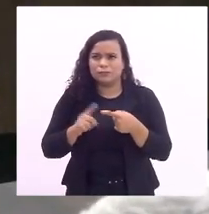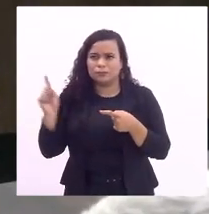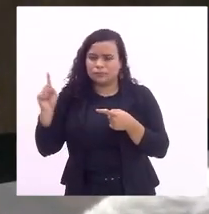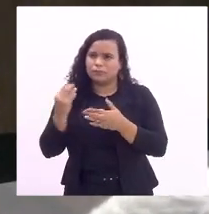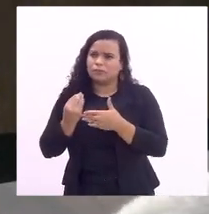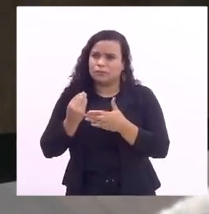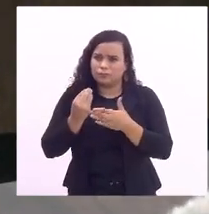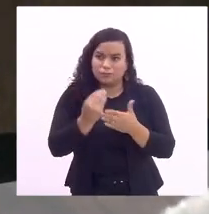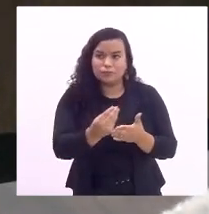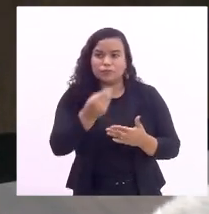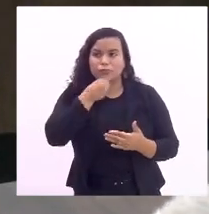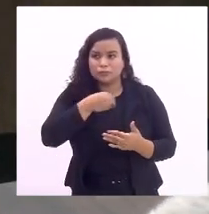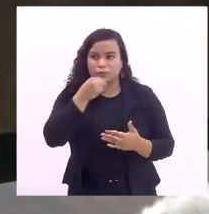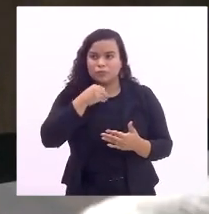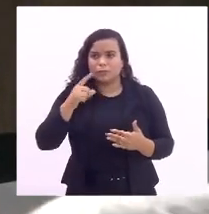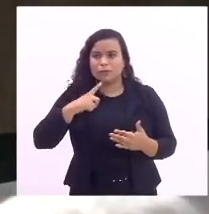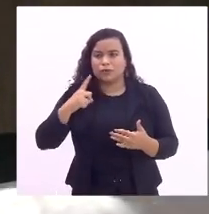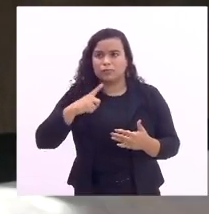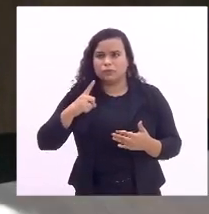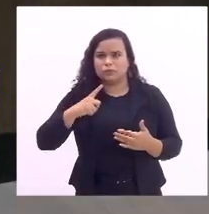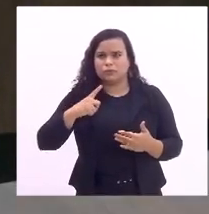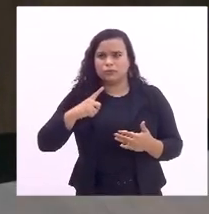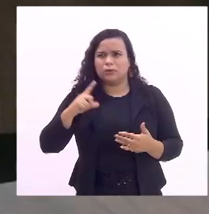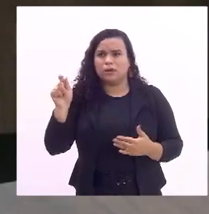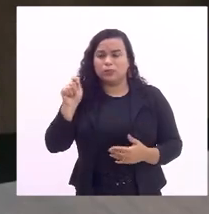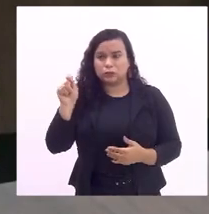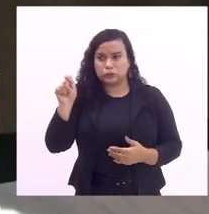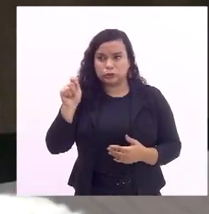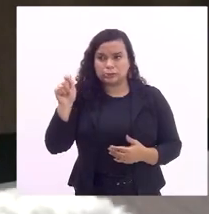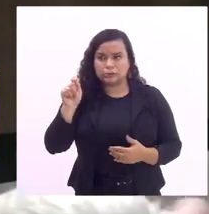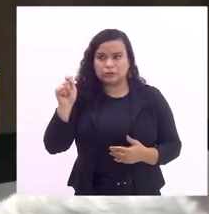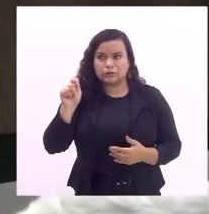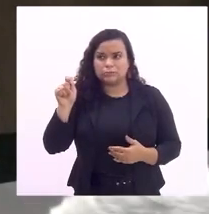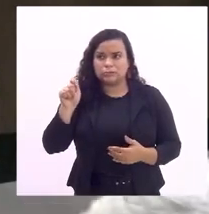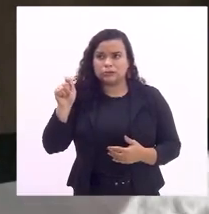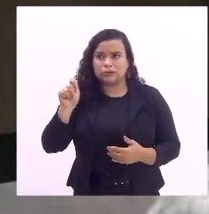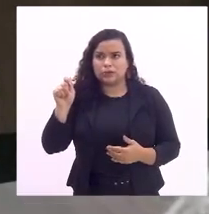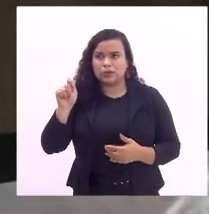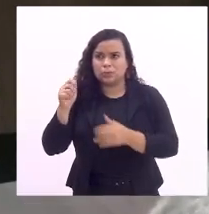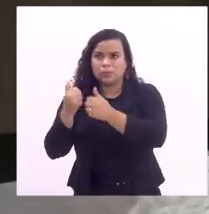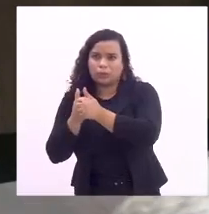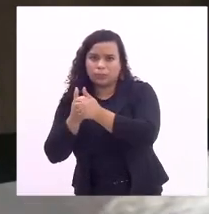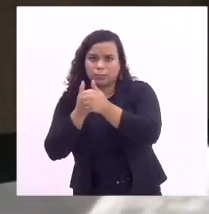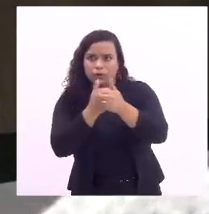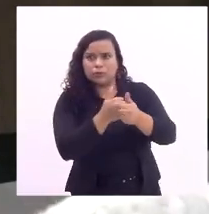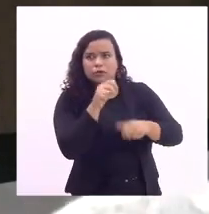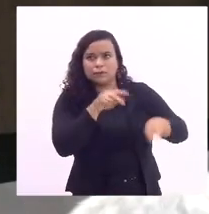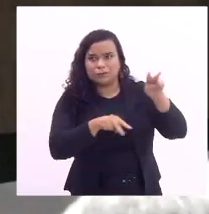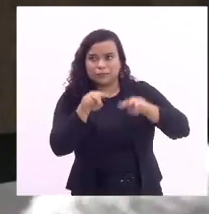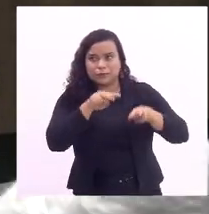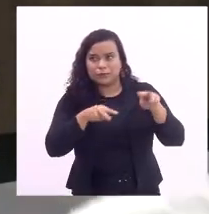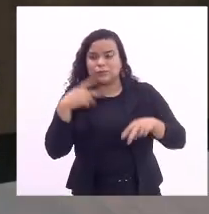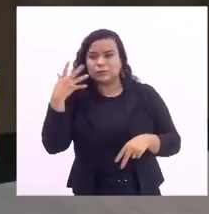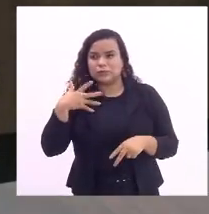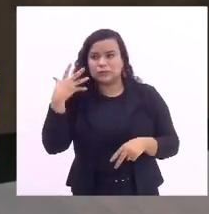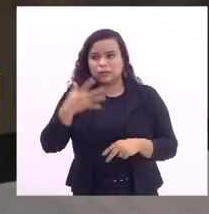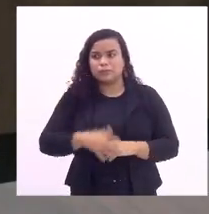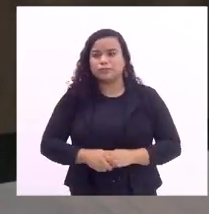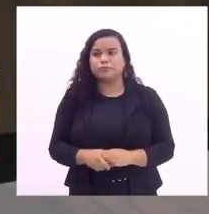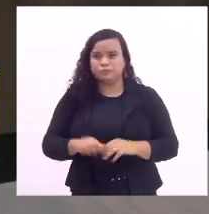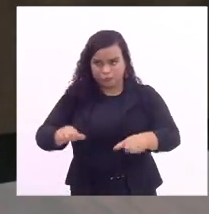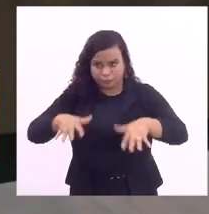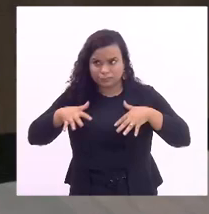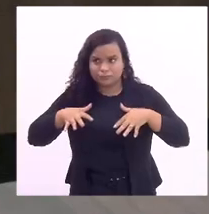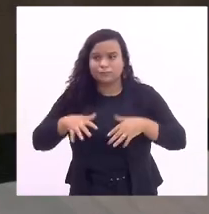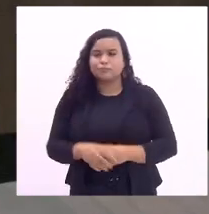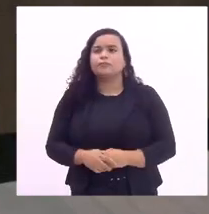essa oportunidade da associação acompanhar a sessão. E eu não